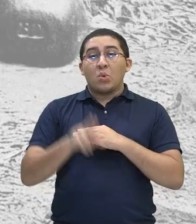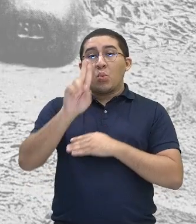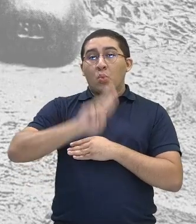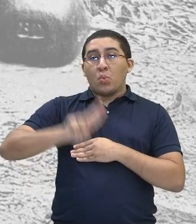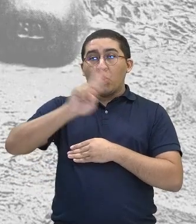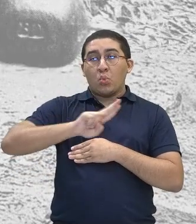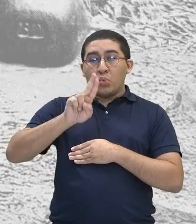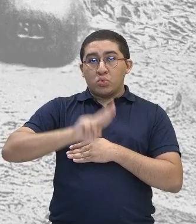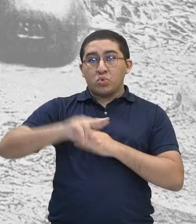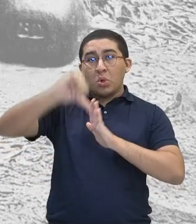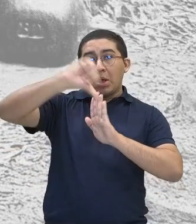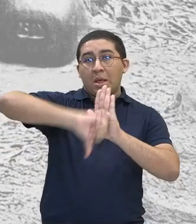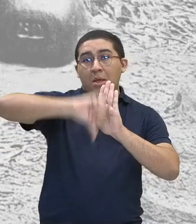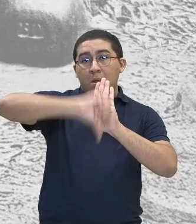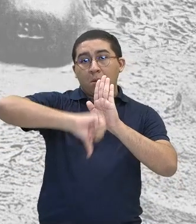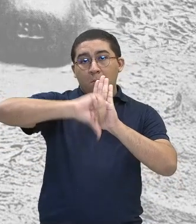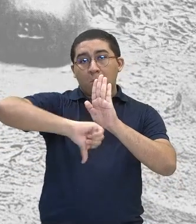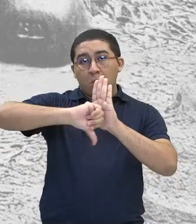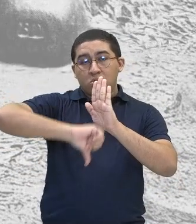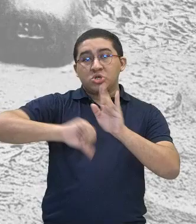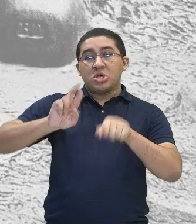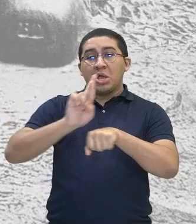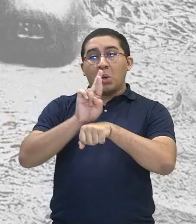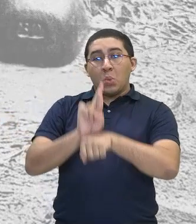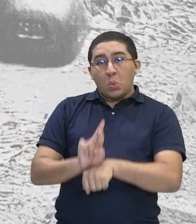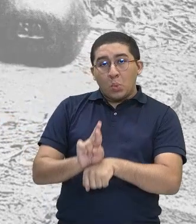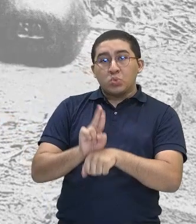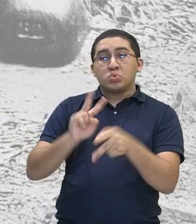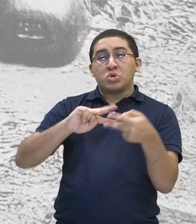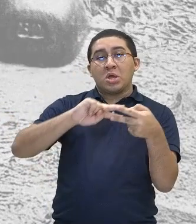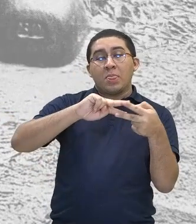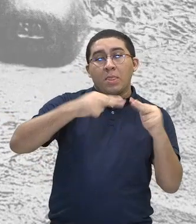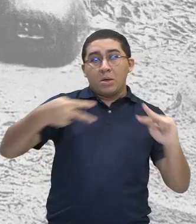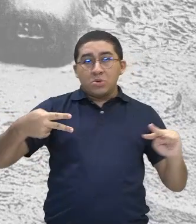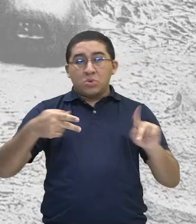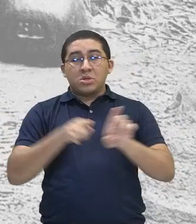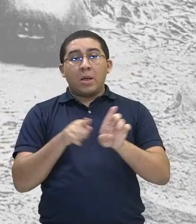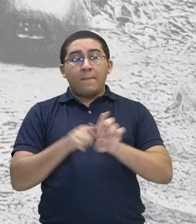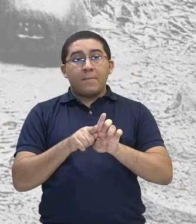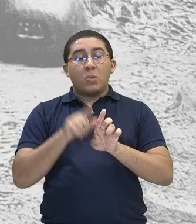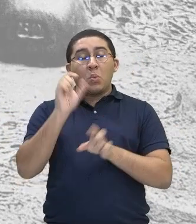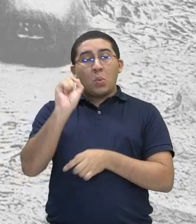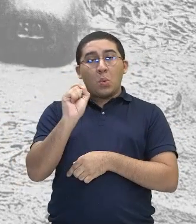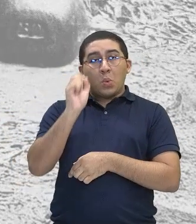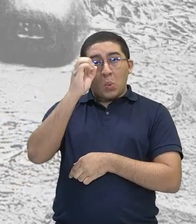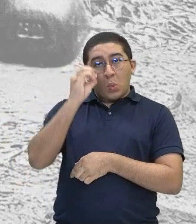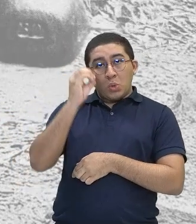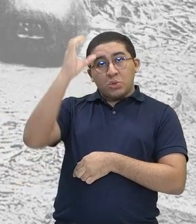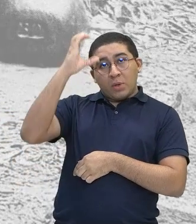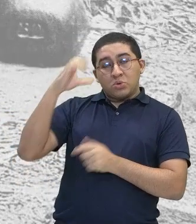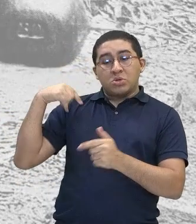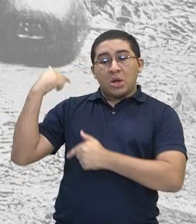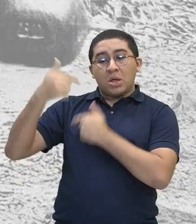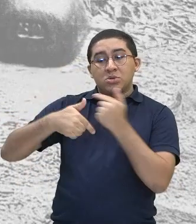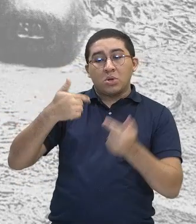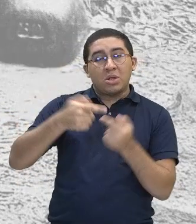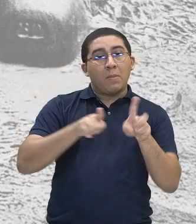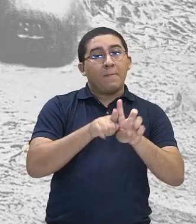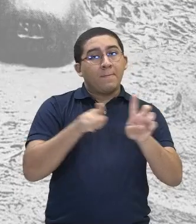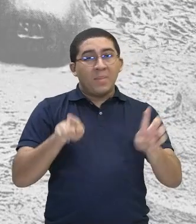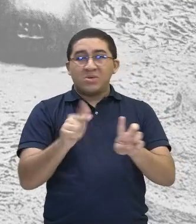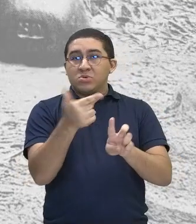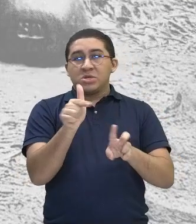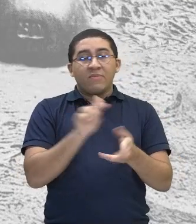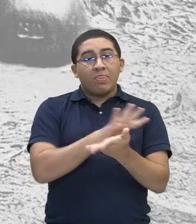ilegal de recursos genéticos e conhecimentos tradicionais sem benefício às